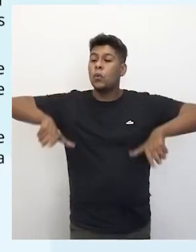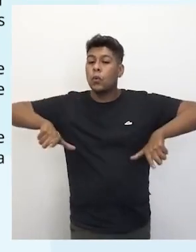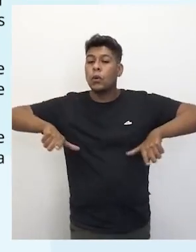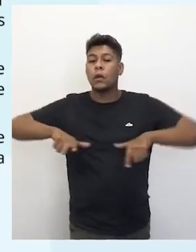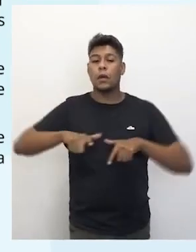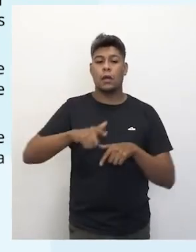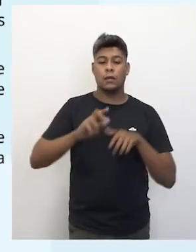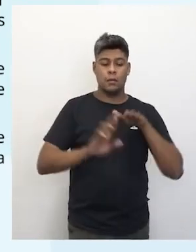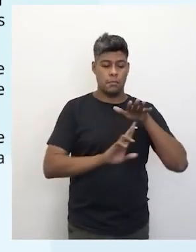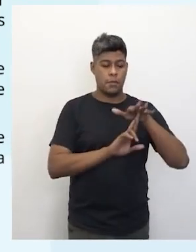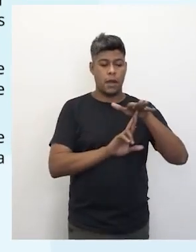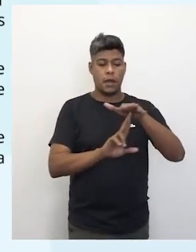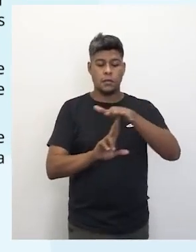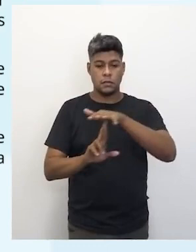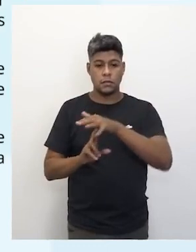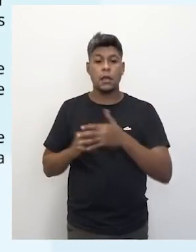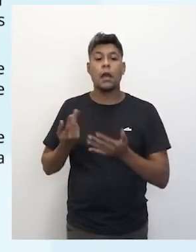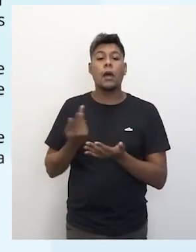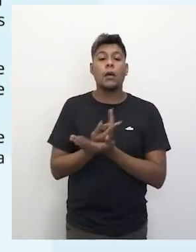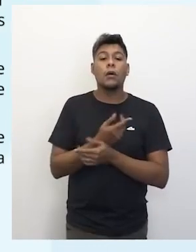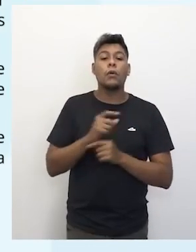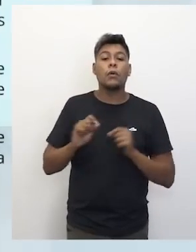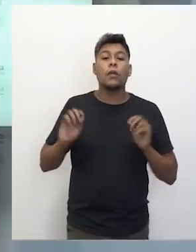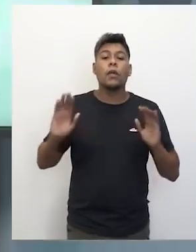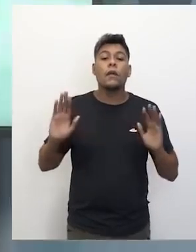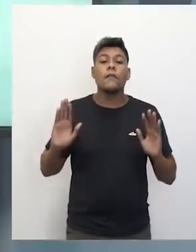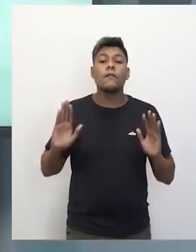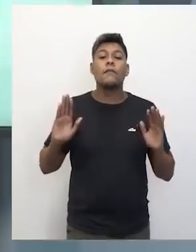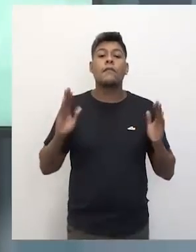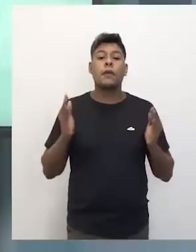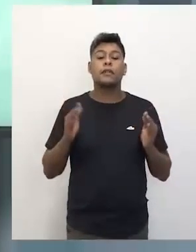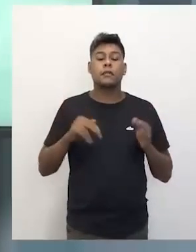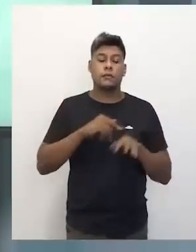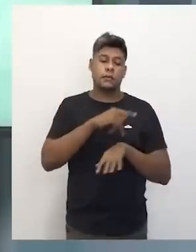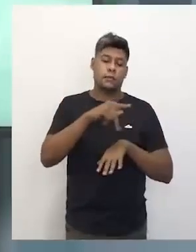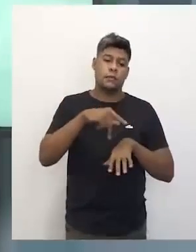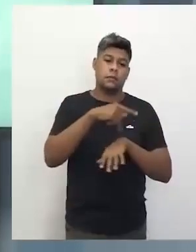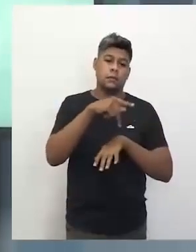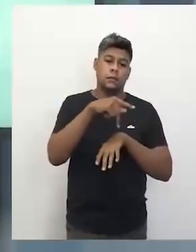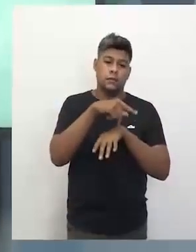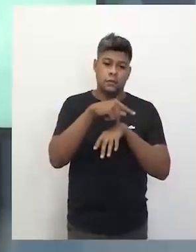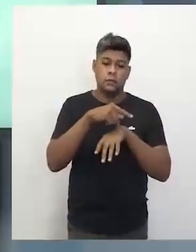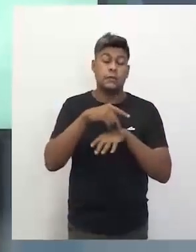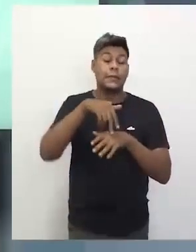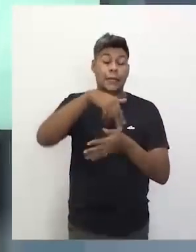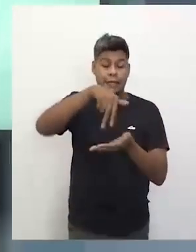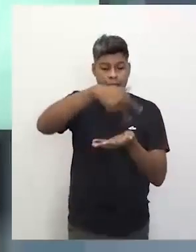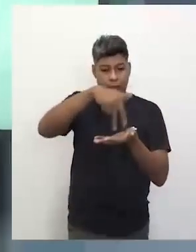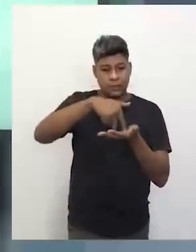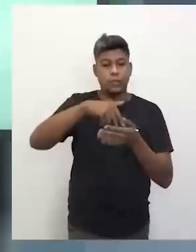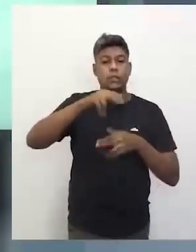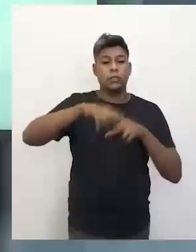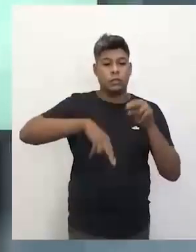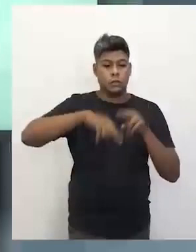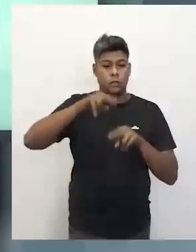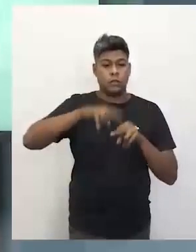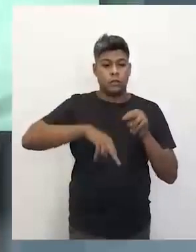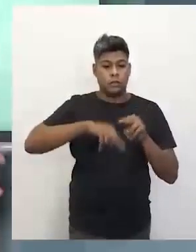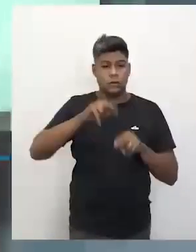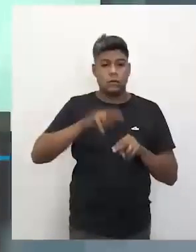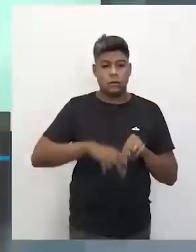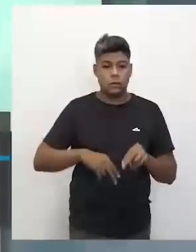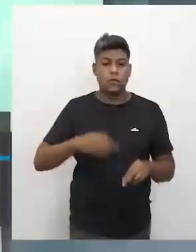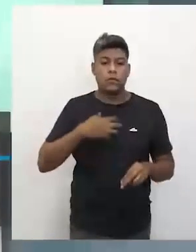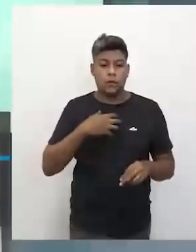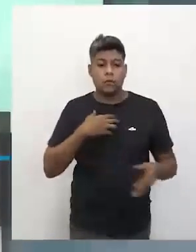uma praça, onde está acontecendo, por exemplo, um festival de dança ao ar livre, uma festa junina, por exemplo. Ela acaba sendo uma forma